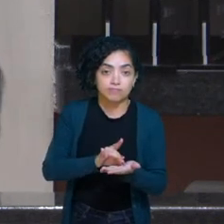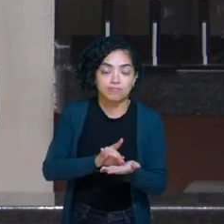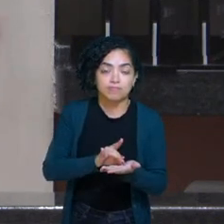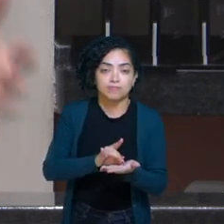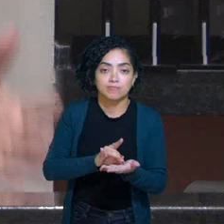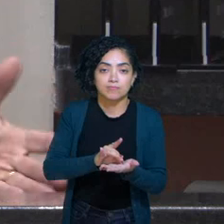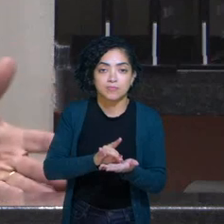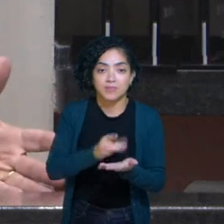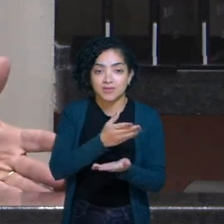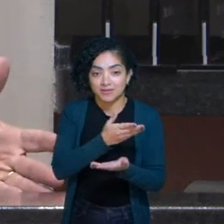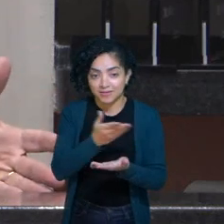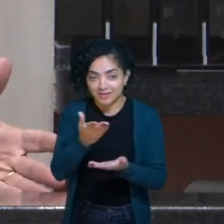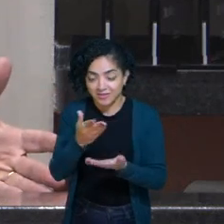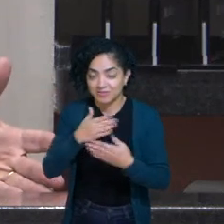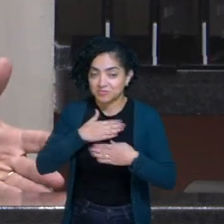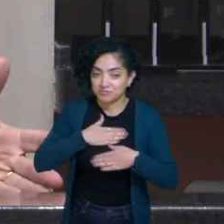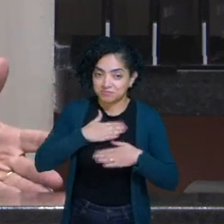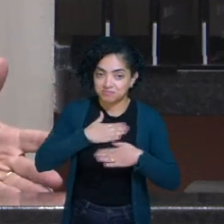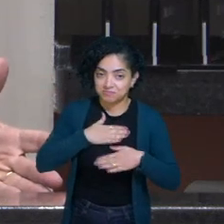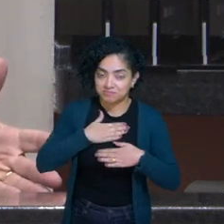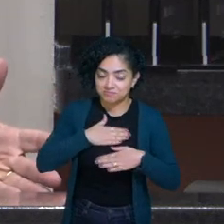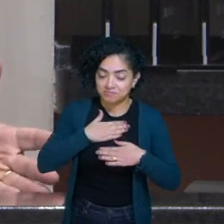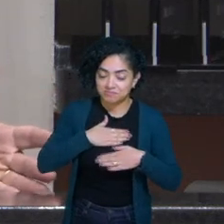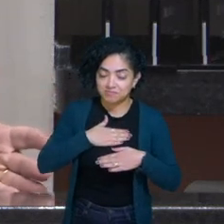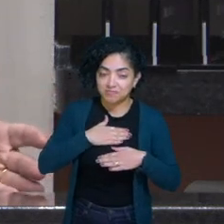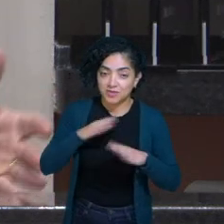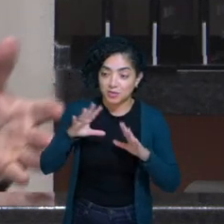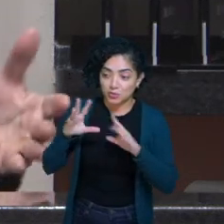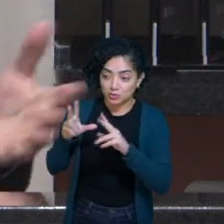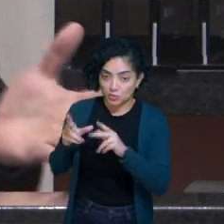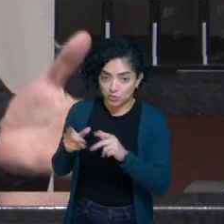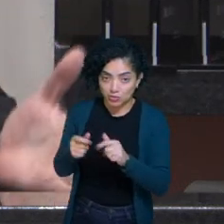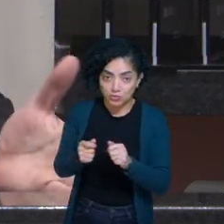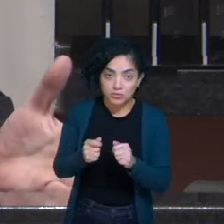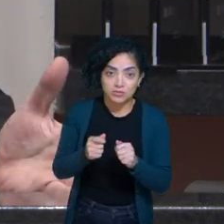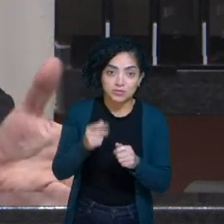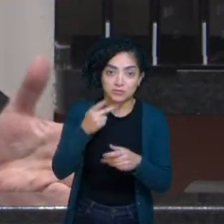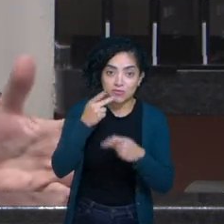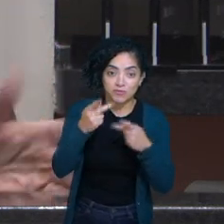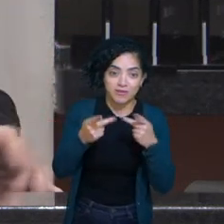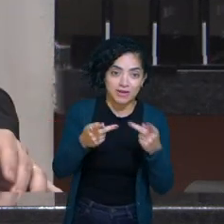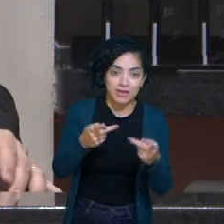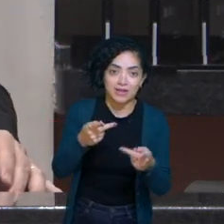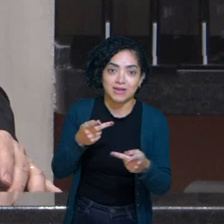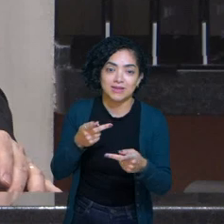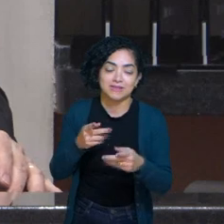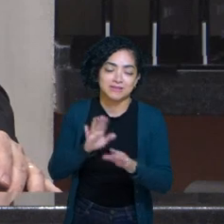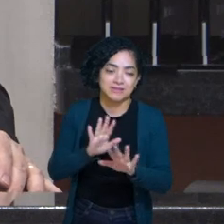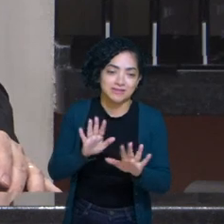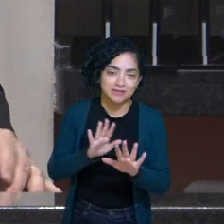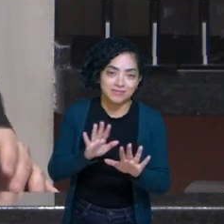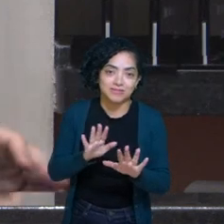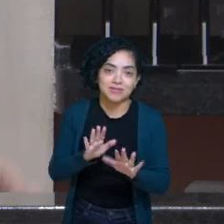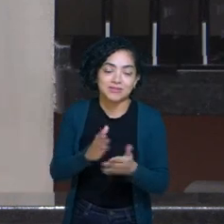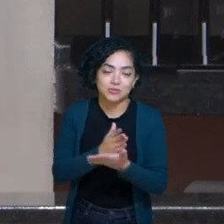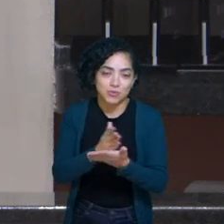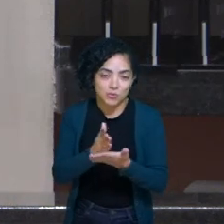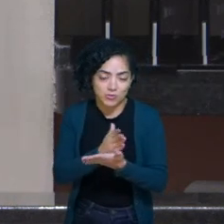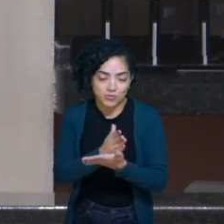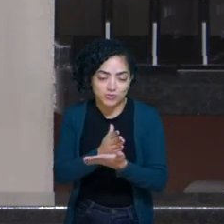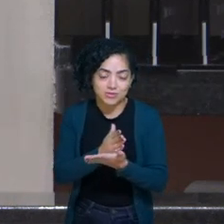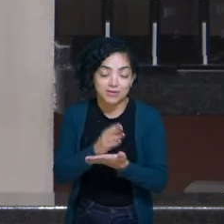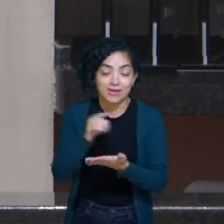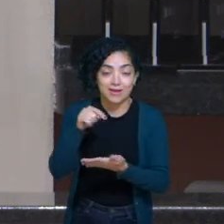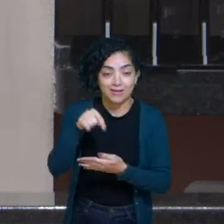aqui quero tranquilizar todos que pessoal aqui todo não vai falar tá só pensando V Chegar sair daqui às 19 horas não aqui